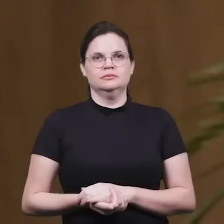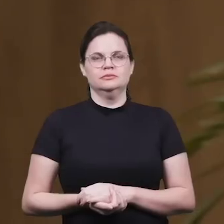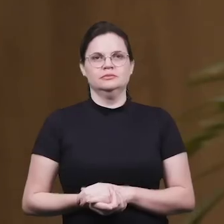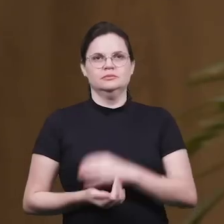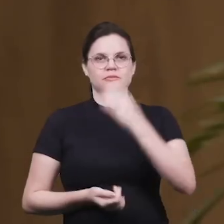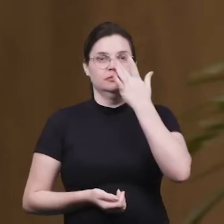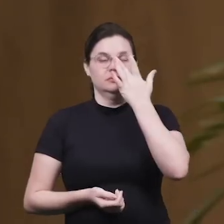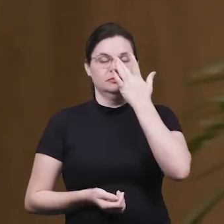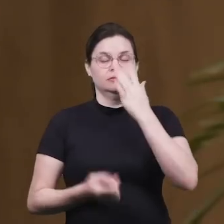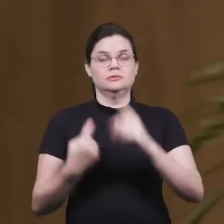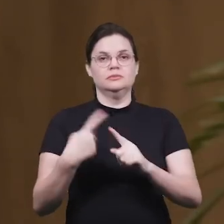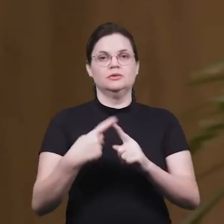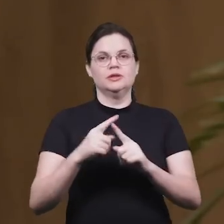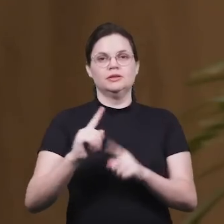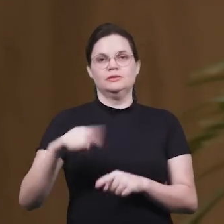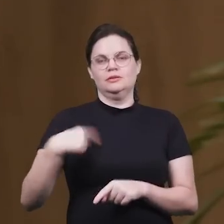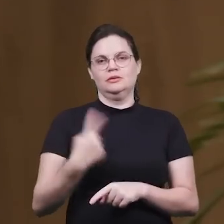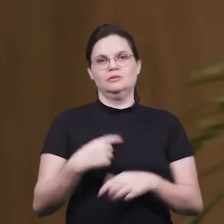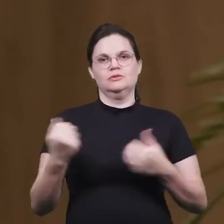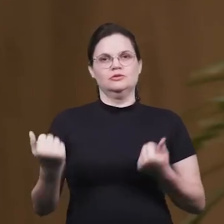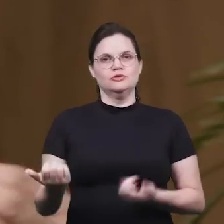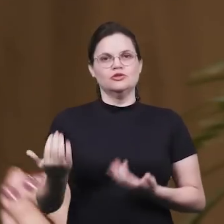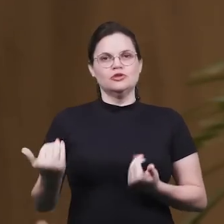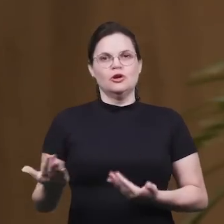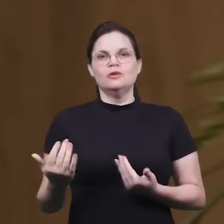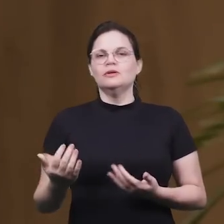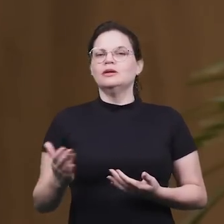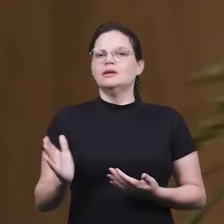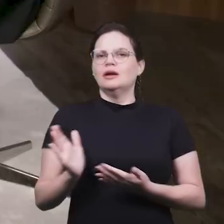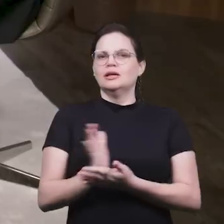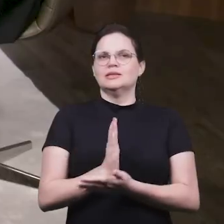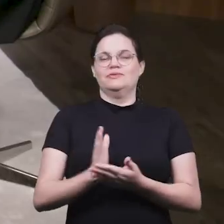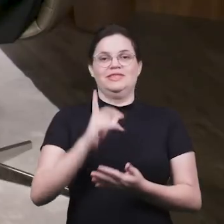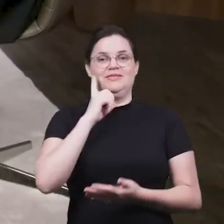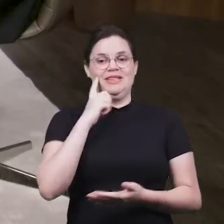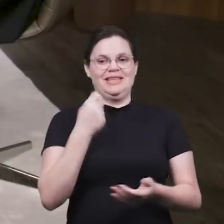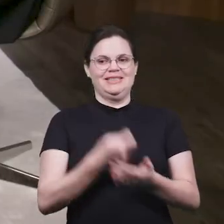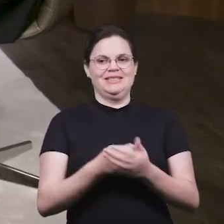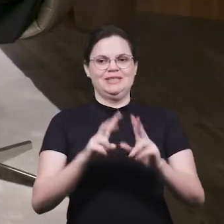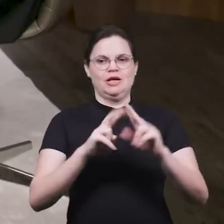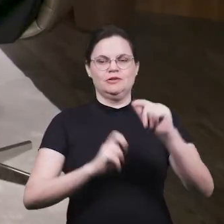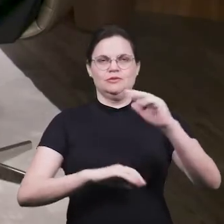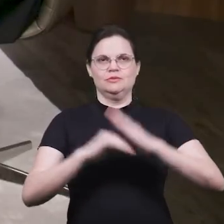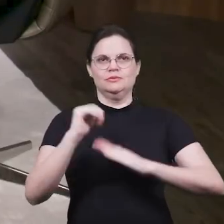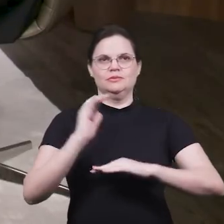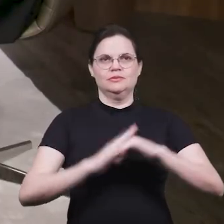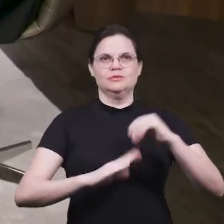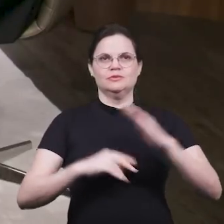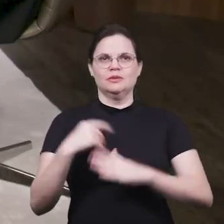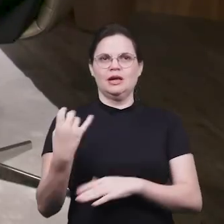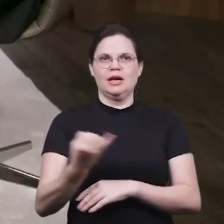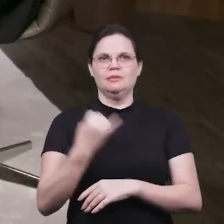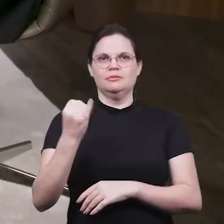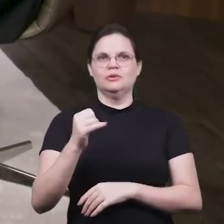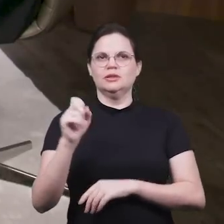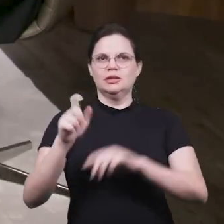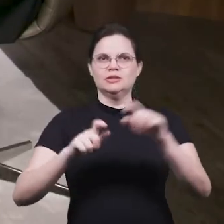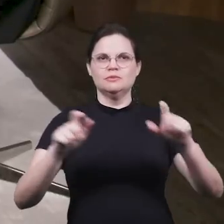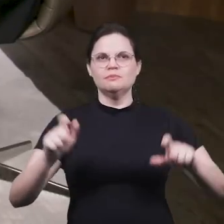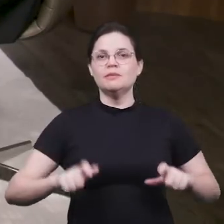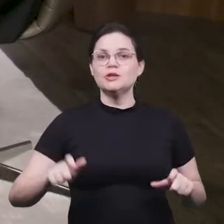nossos jovens, às vezes, ficam nesse momento de decisão profissional. É muito importante ouvir pessoas com